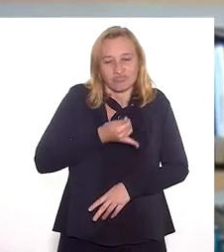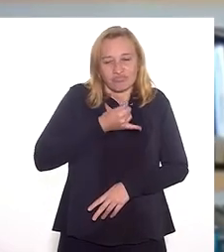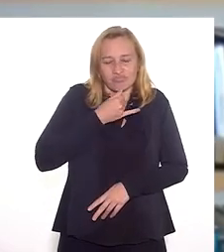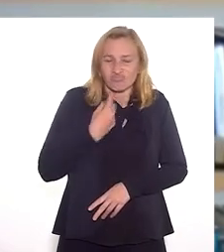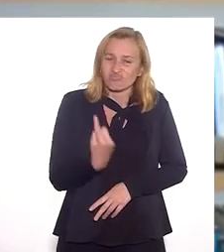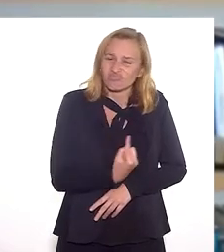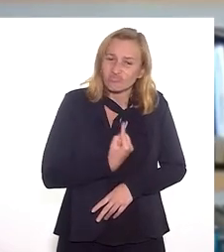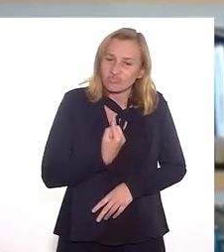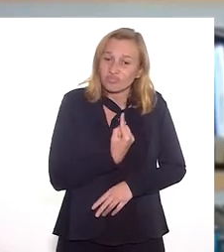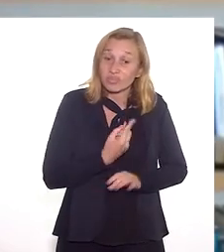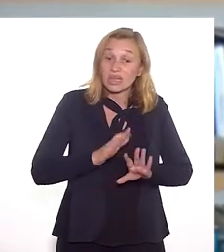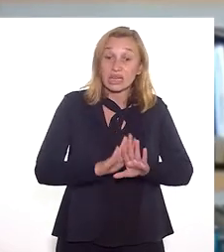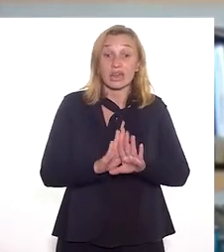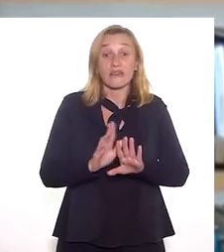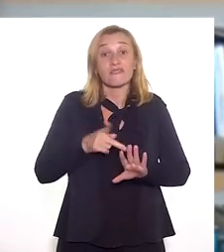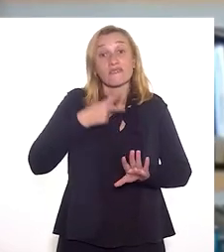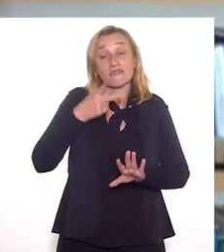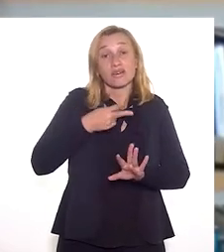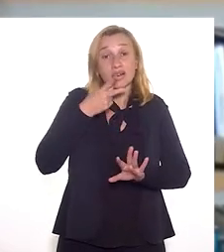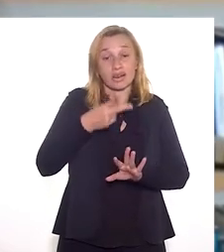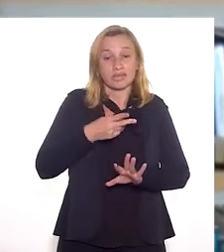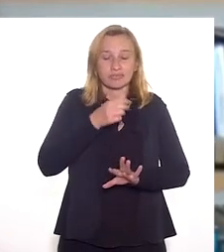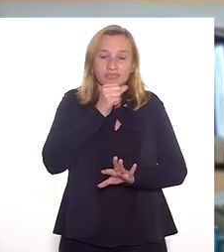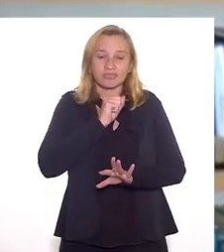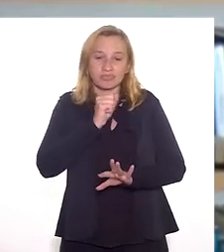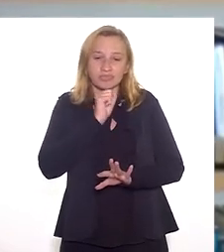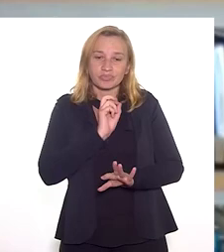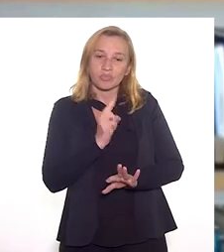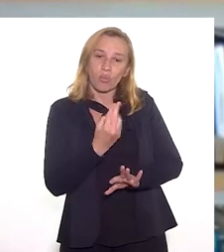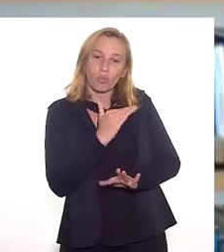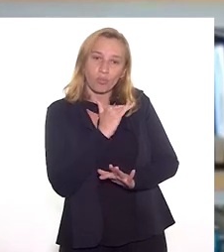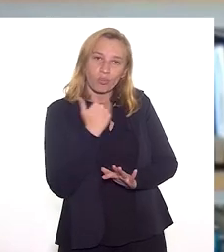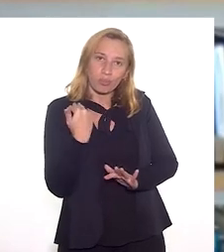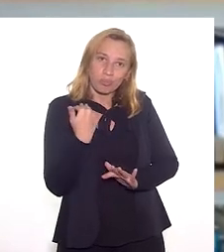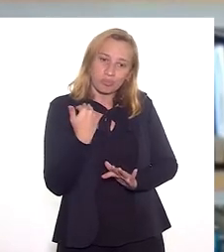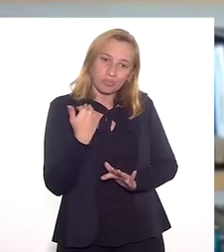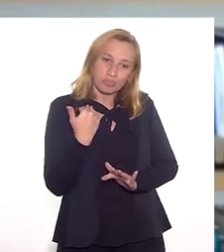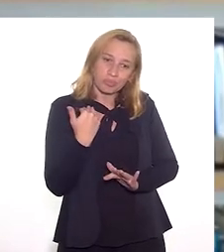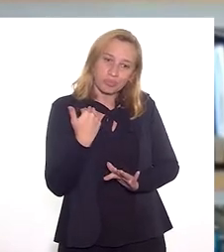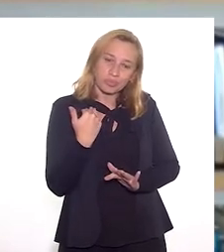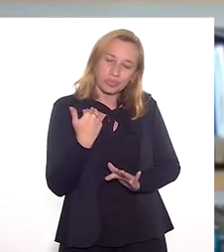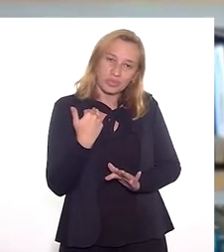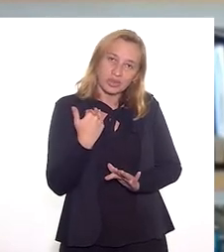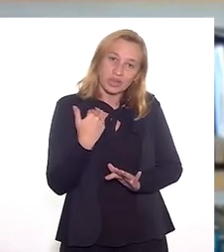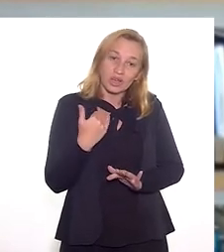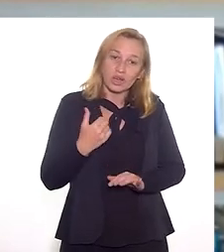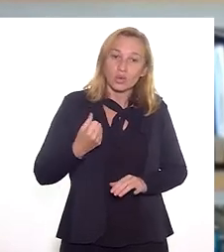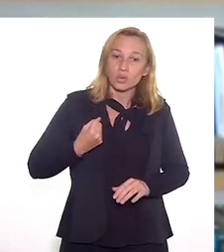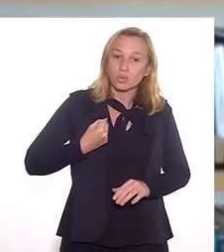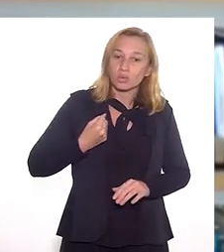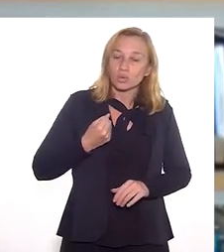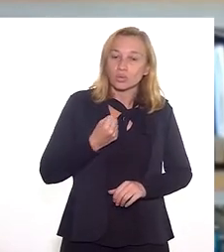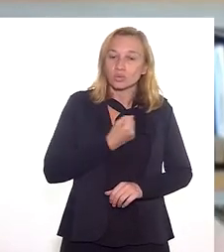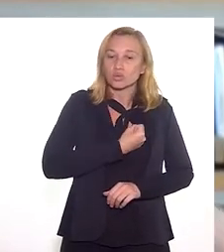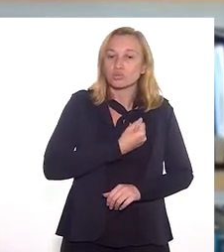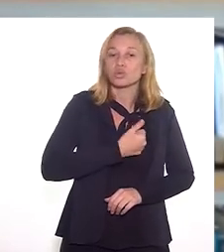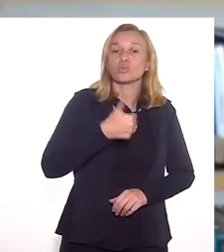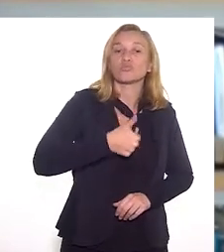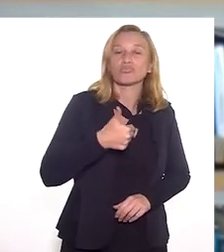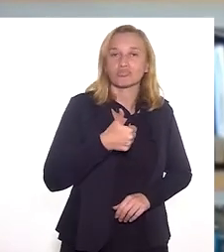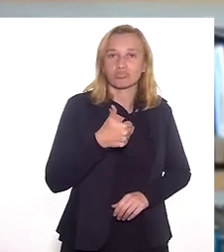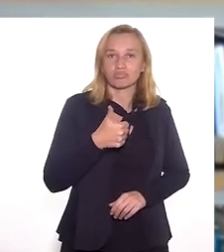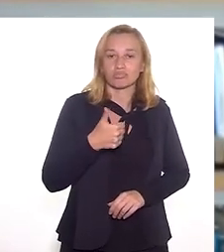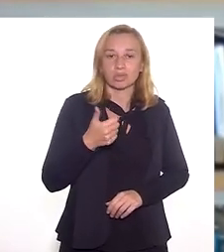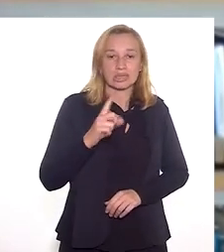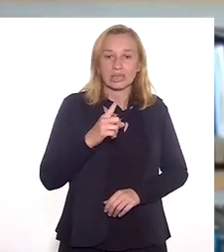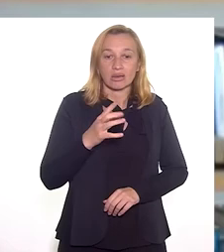adiante, mergulha na melancolia. E falar da velhice e falar da morte seria o passo número